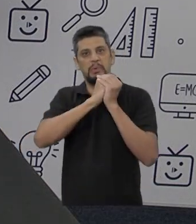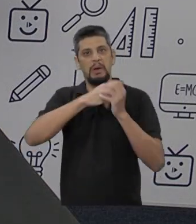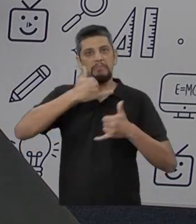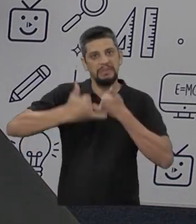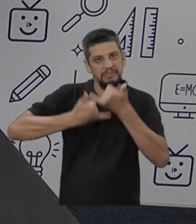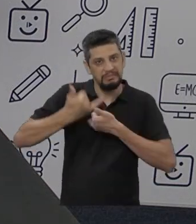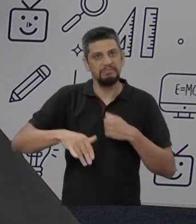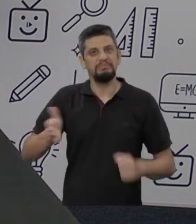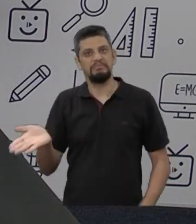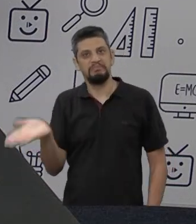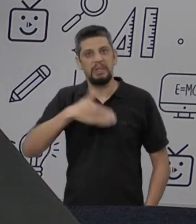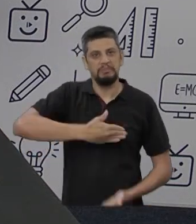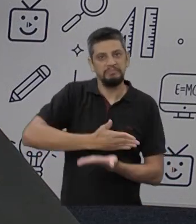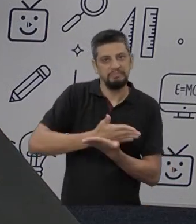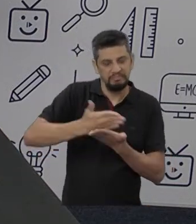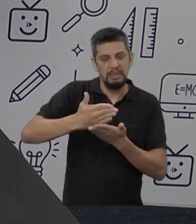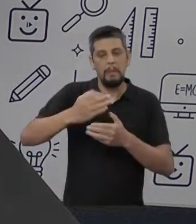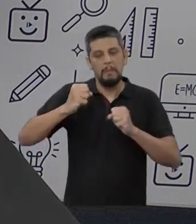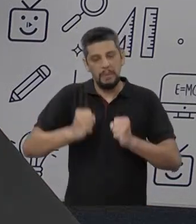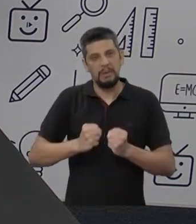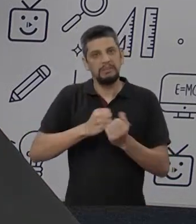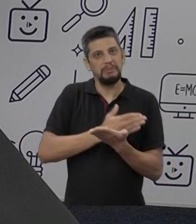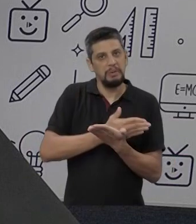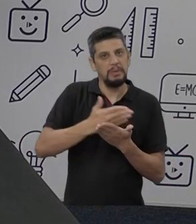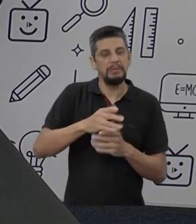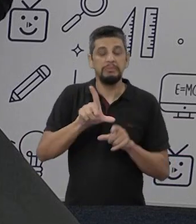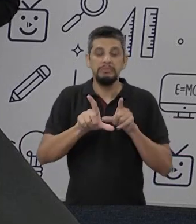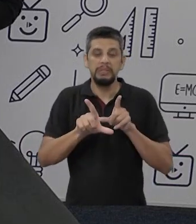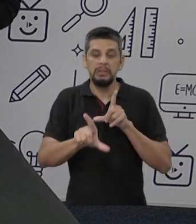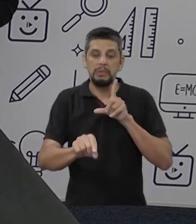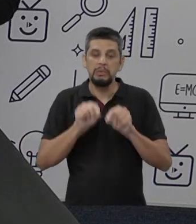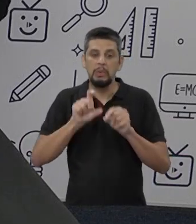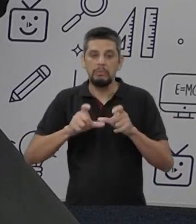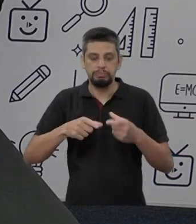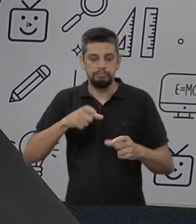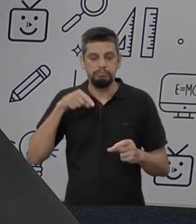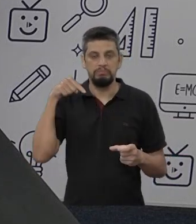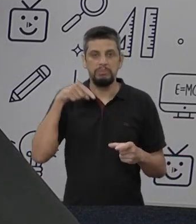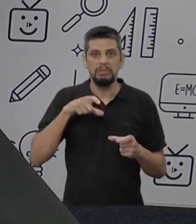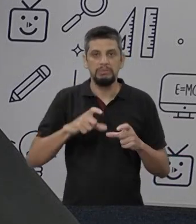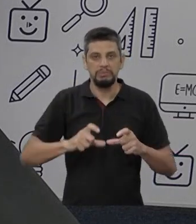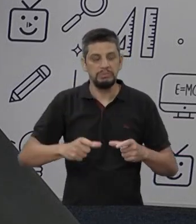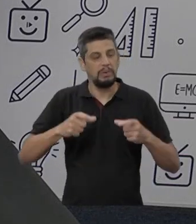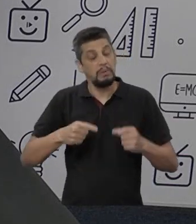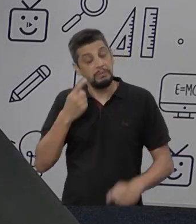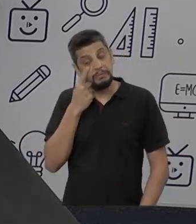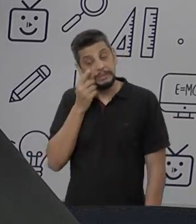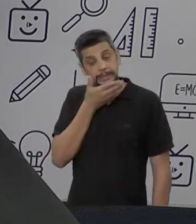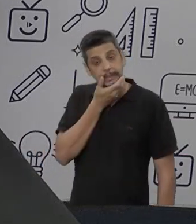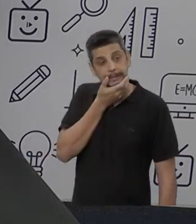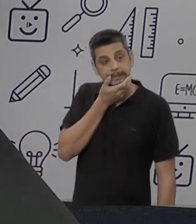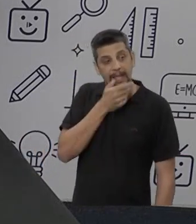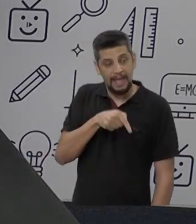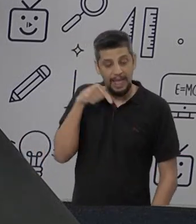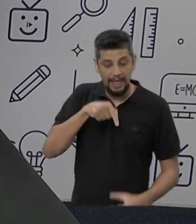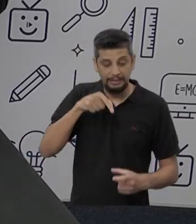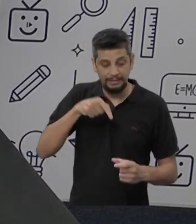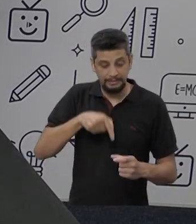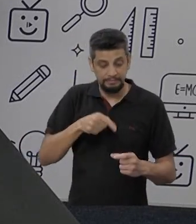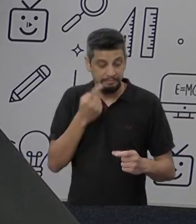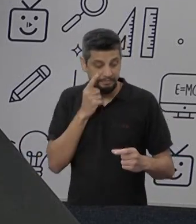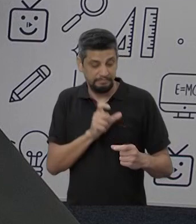jogo. Tá bem? Vamos começar? Pode começar, Li. Escolhe uma ficha para você. Vamos ver. Essa